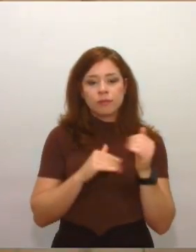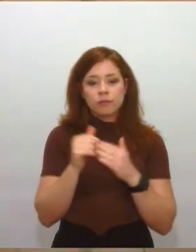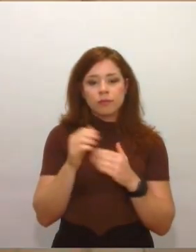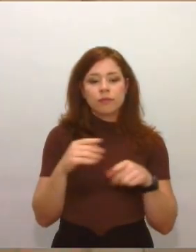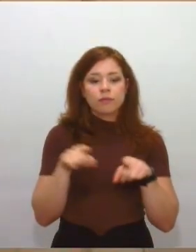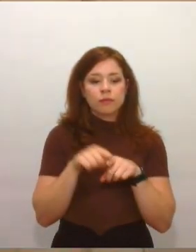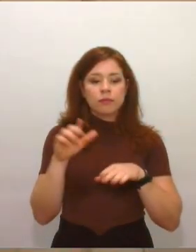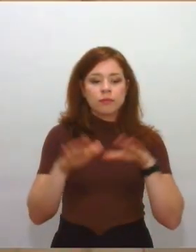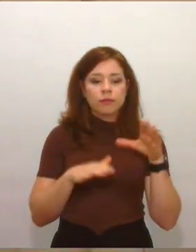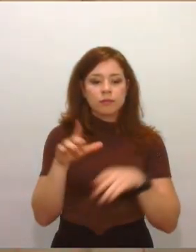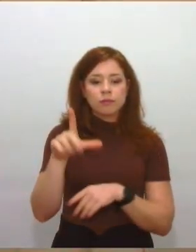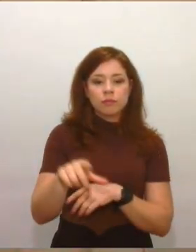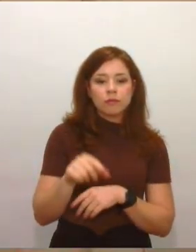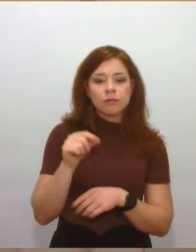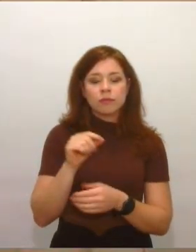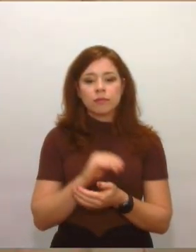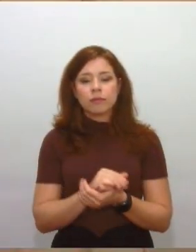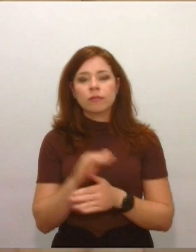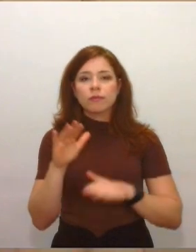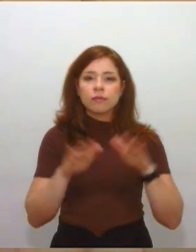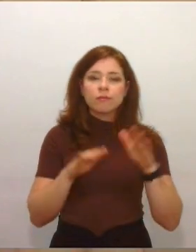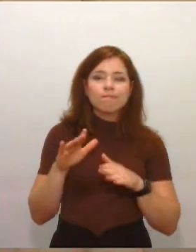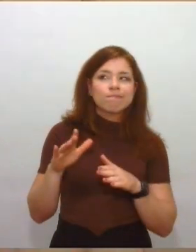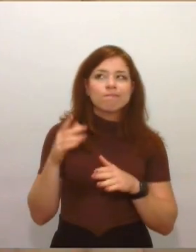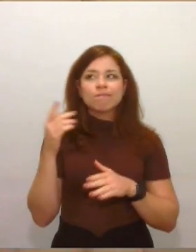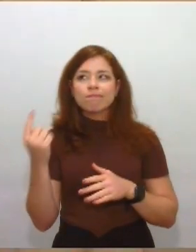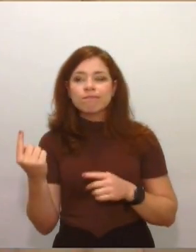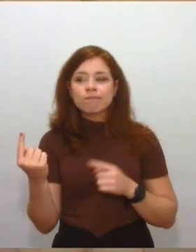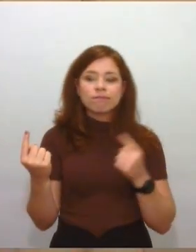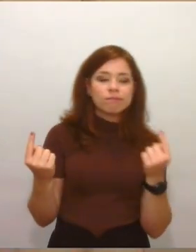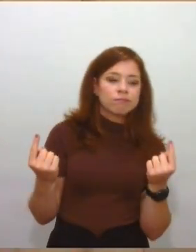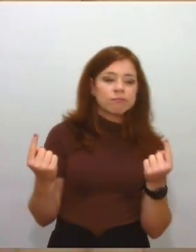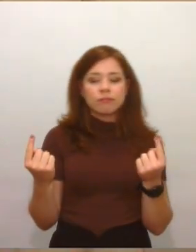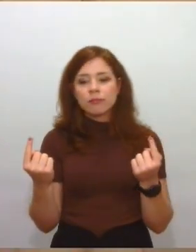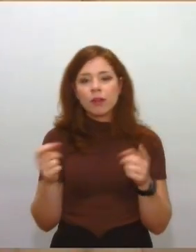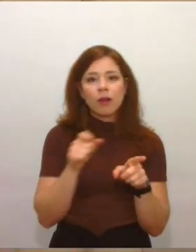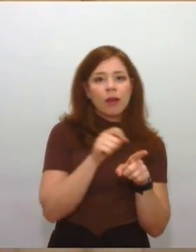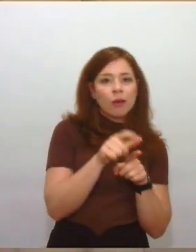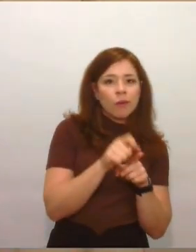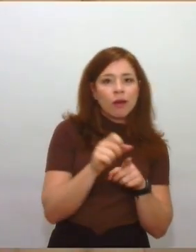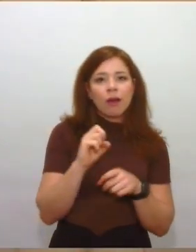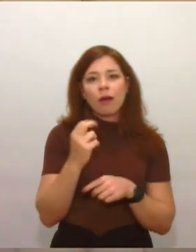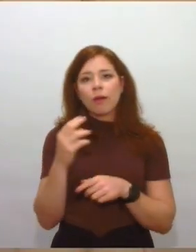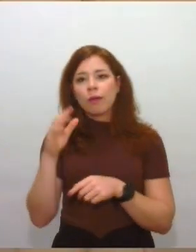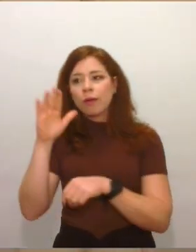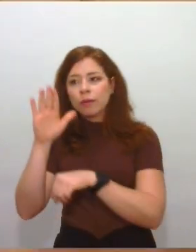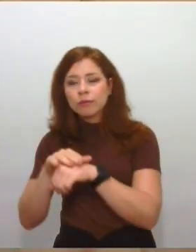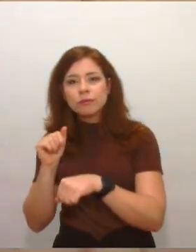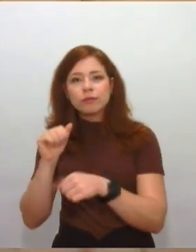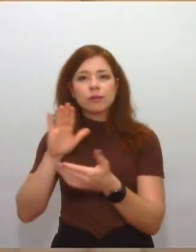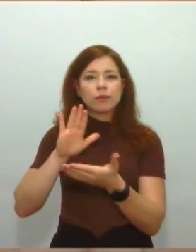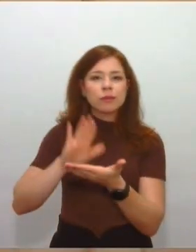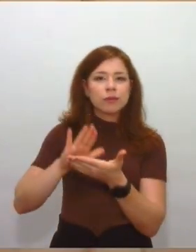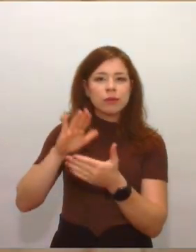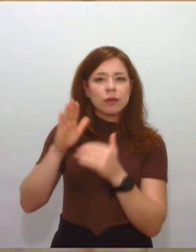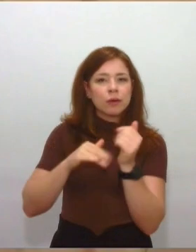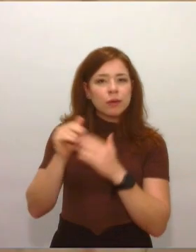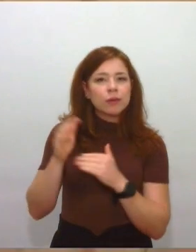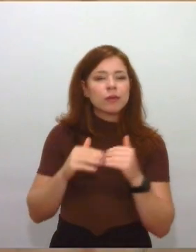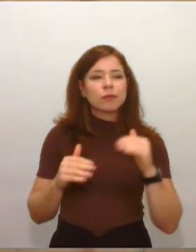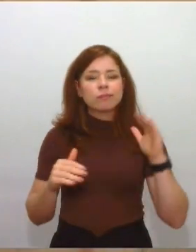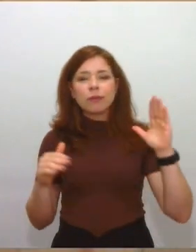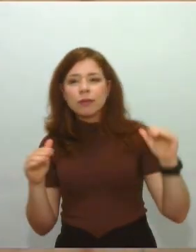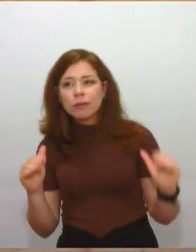escolhas, às vezes contratar o profissional e fazer o aluguel, era comprar o equipamento era mais barato. Então, a gente tinha gente